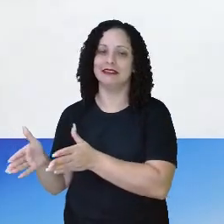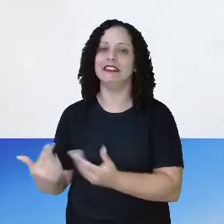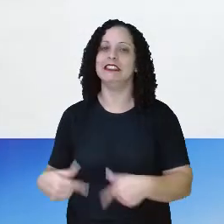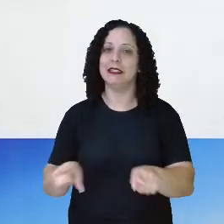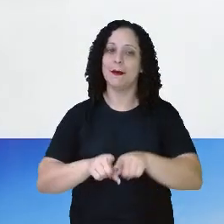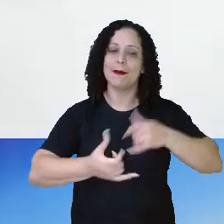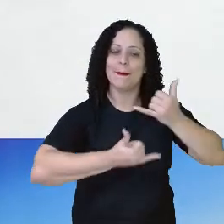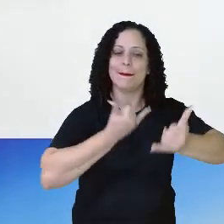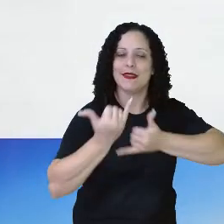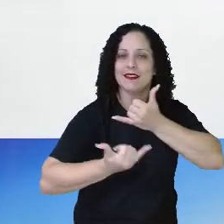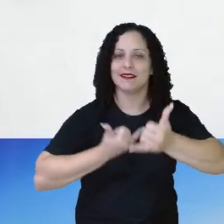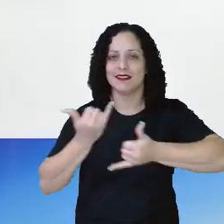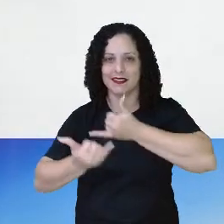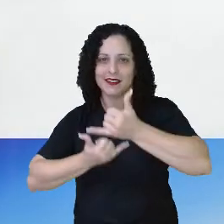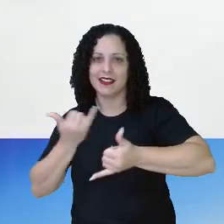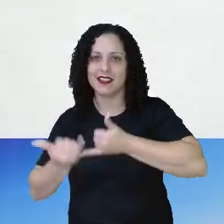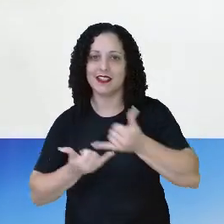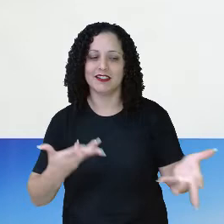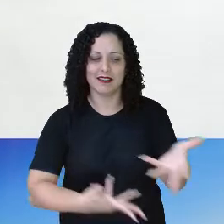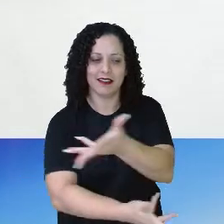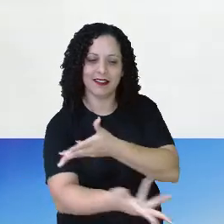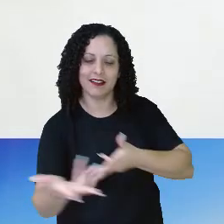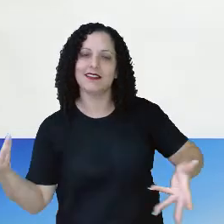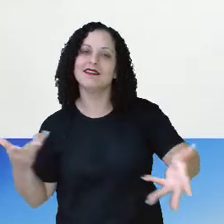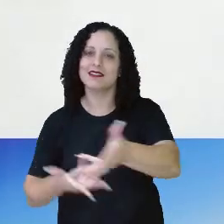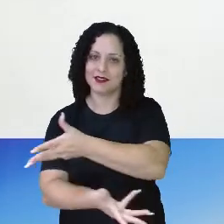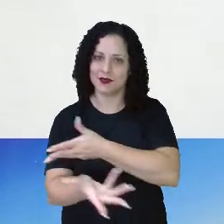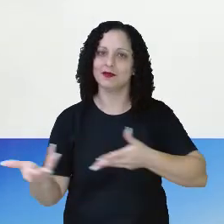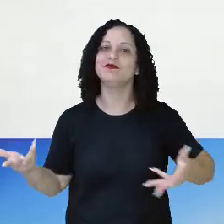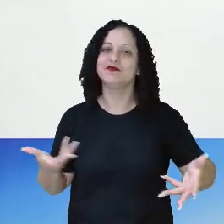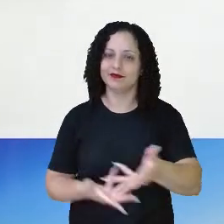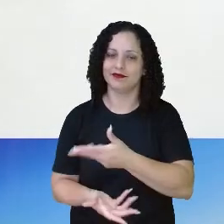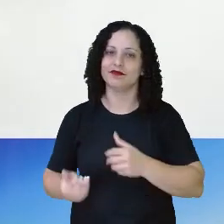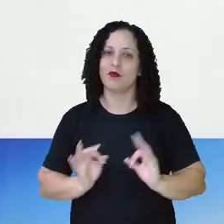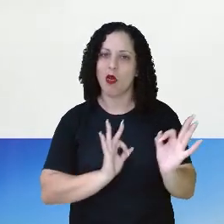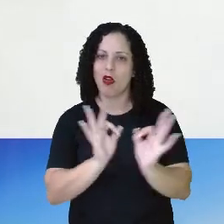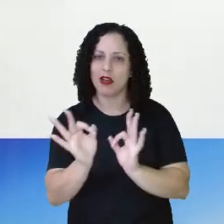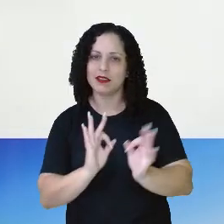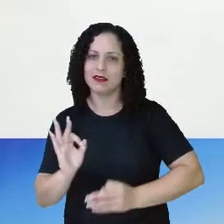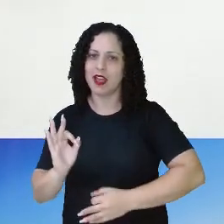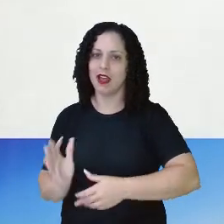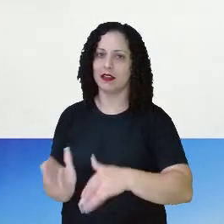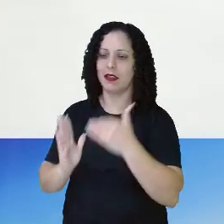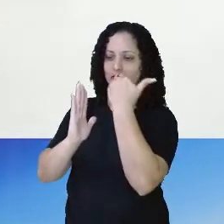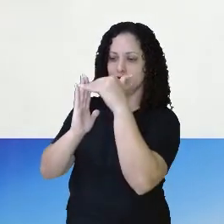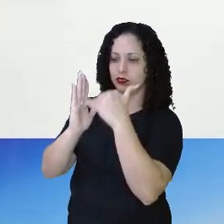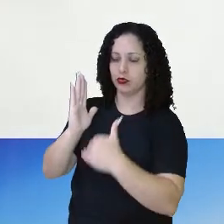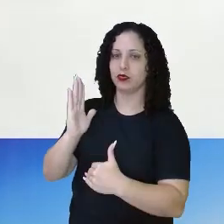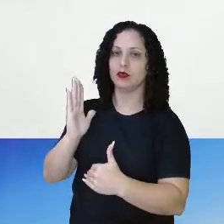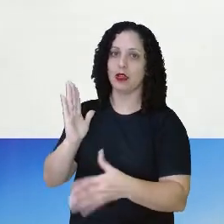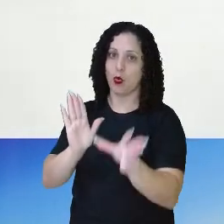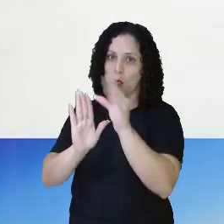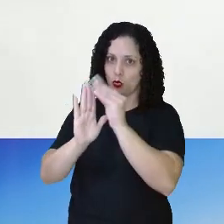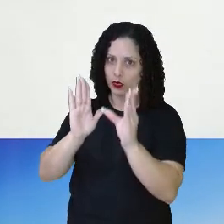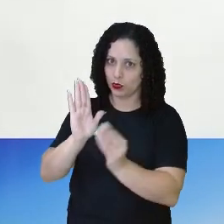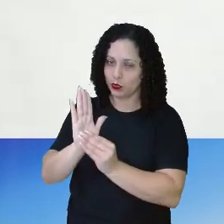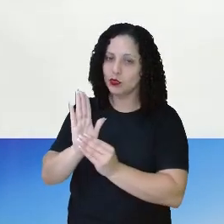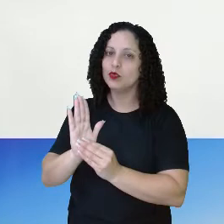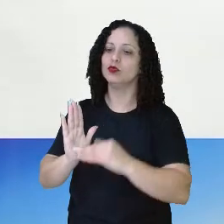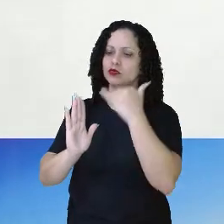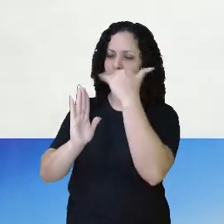essa brincadeira, esse convívio social. Então, ajustar o material,